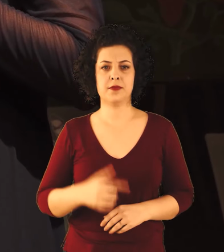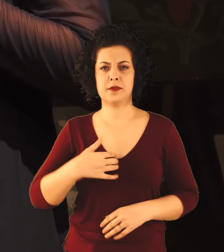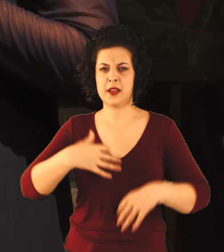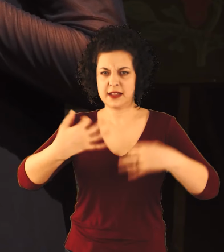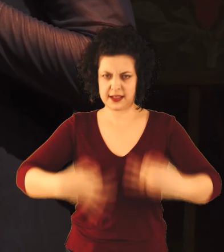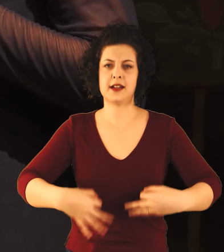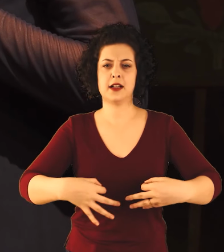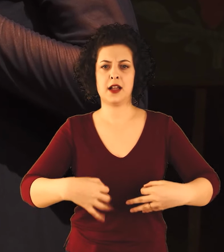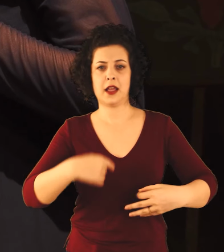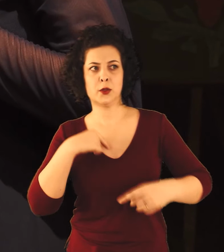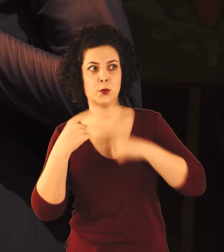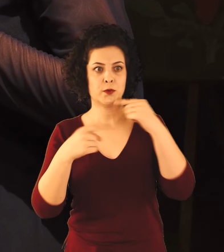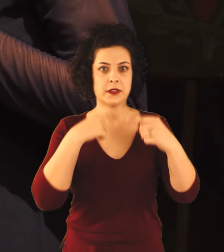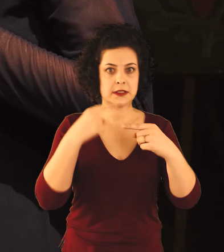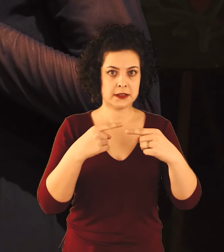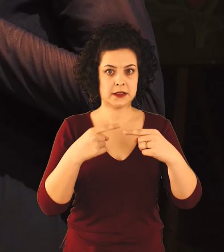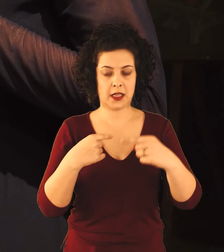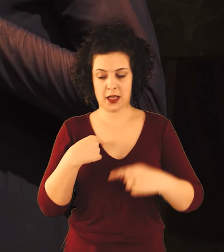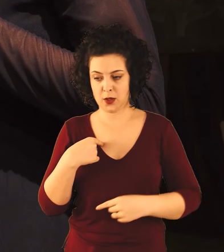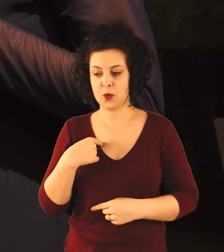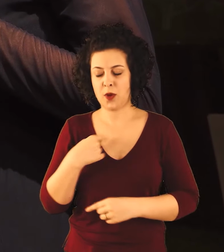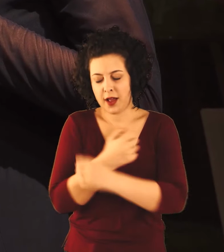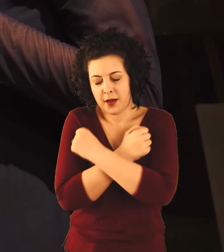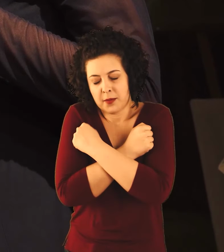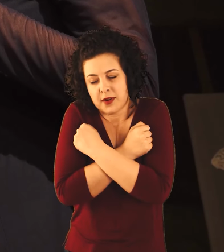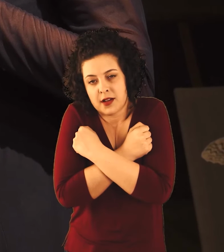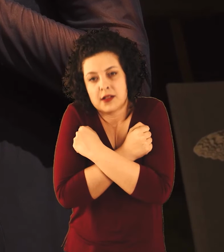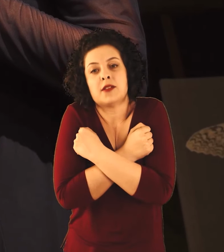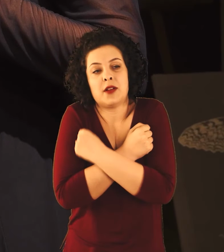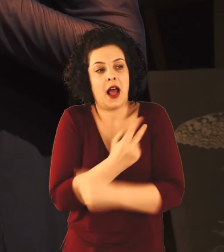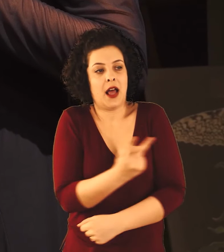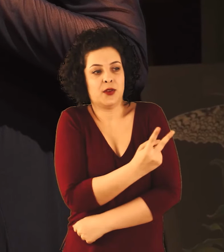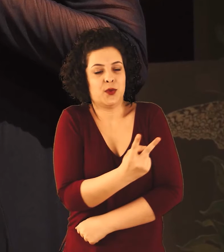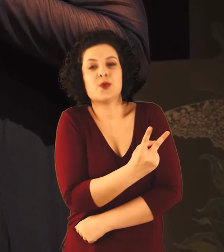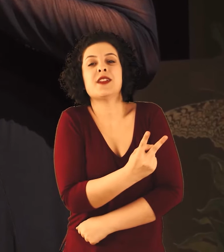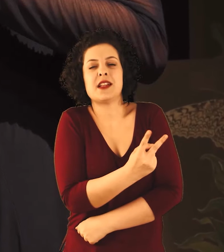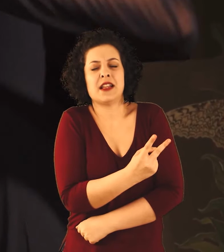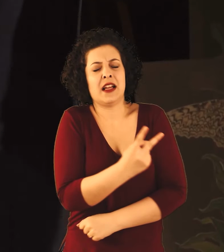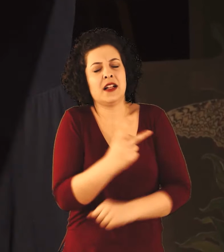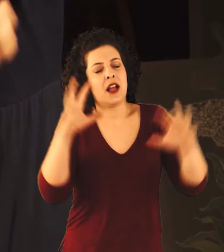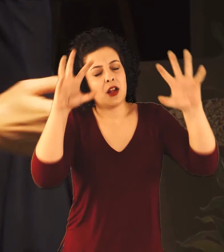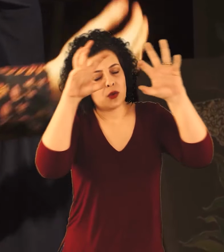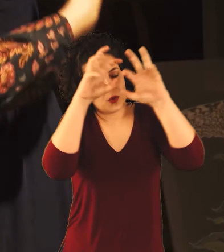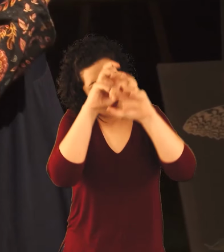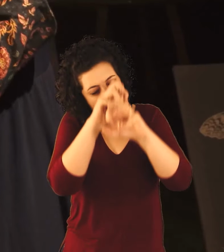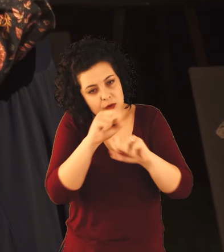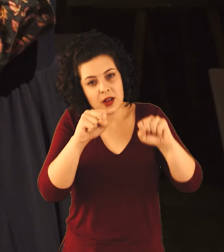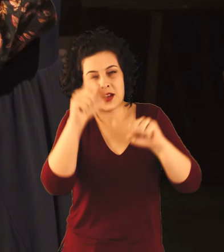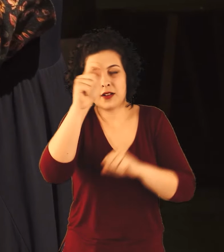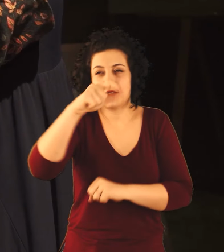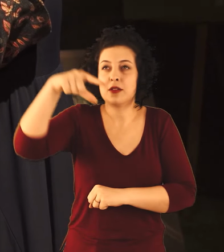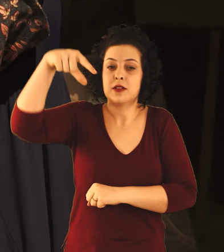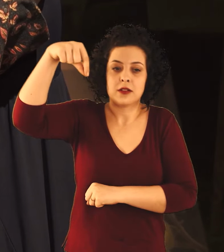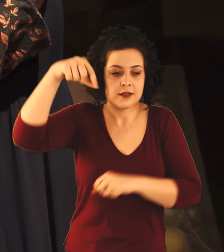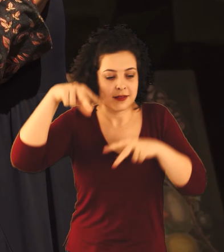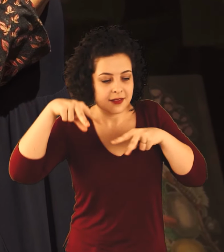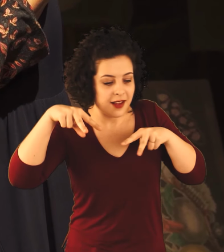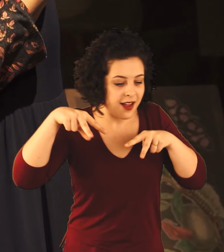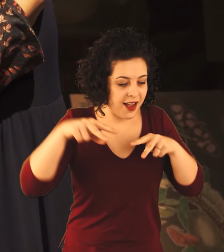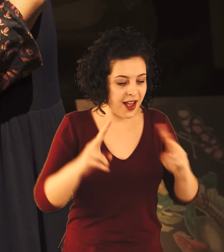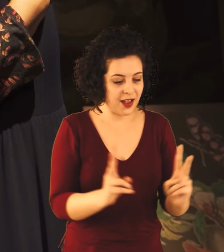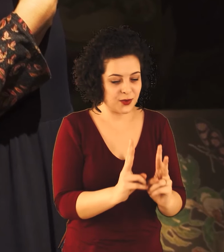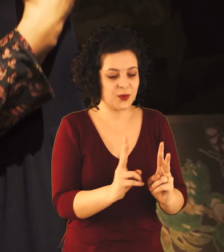sou as certezas de Maria. Eu sou as dúvidas dela. Eu sou o abraço de Maria e Doroteia naquela noite escura. Eu sou a lua que assiste lá do